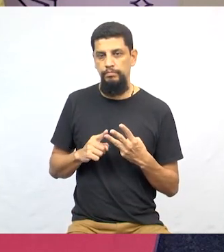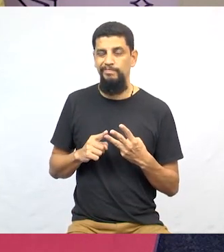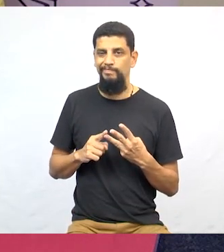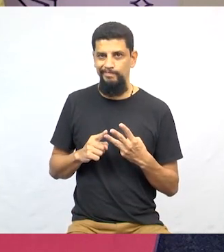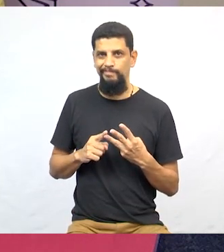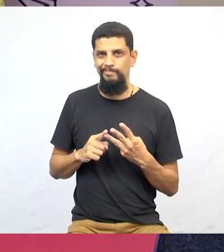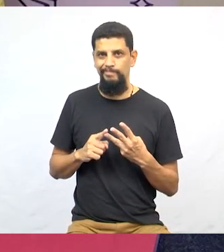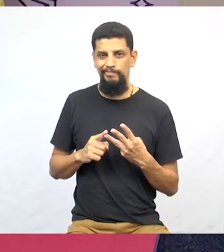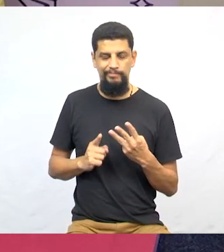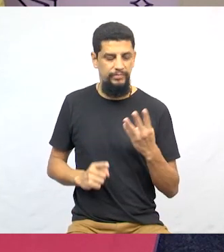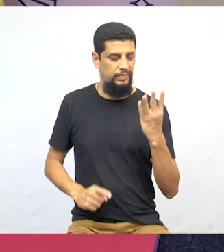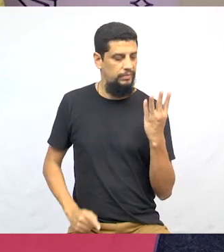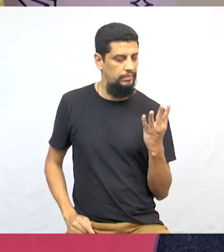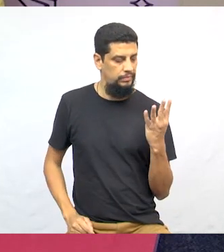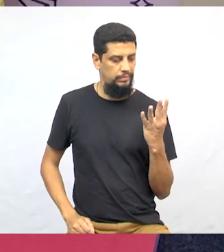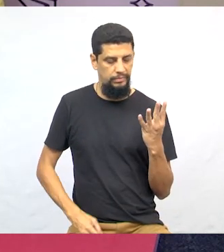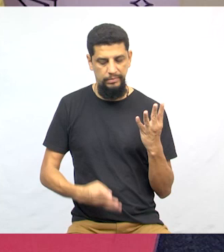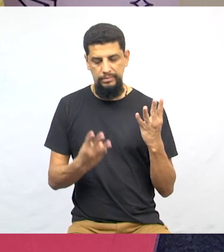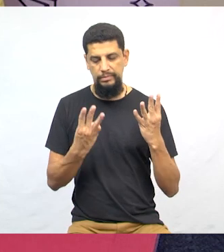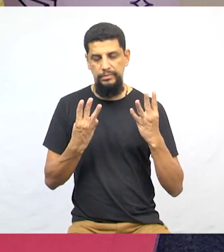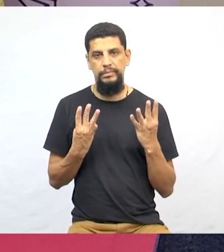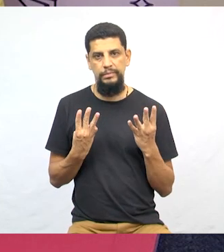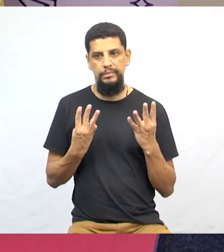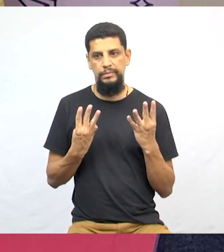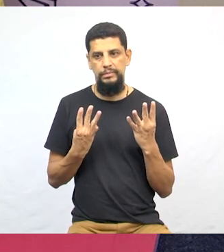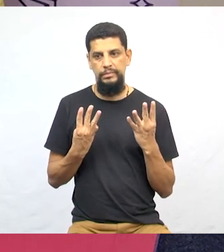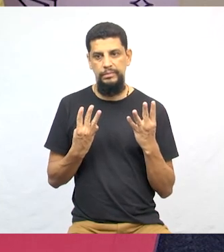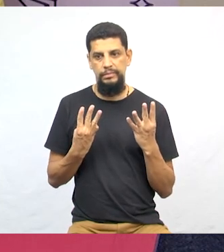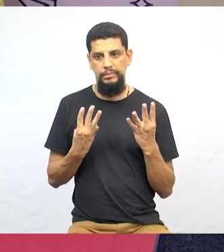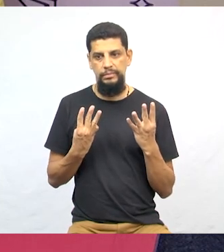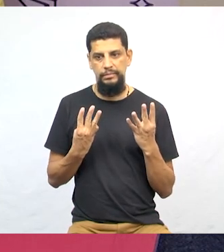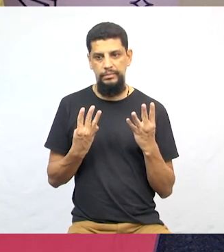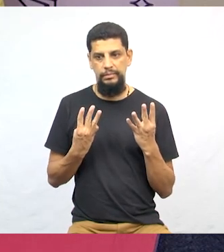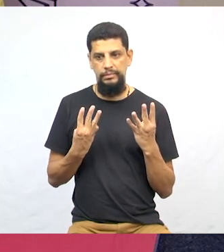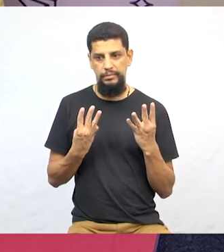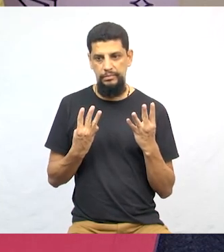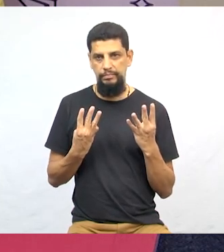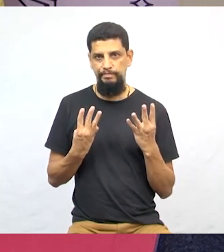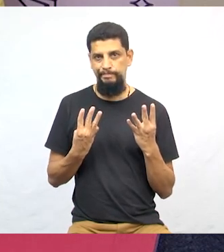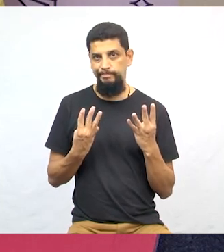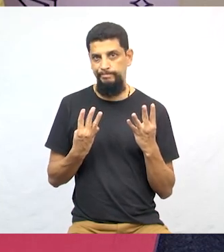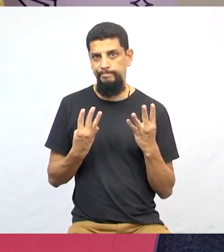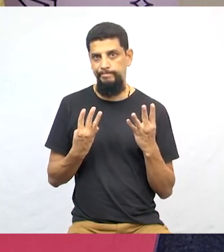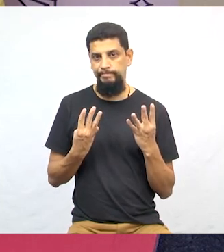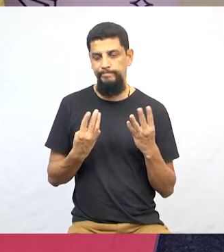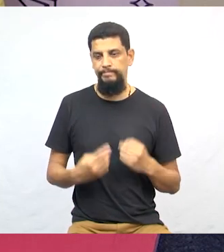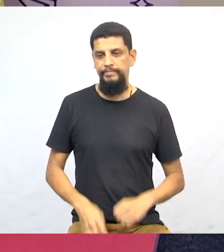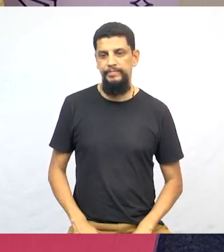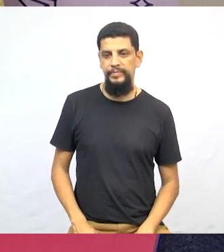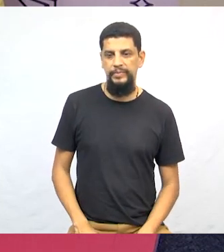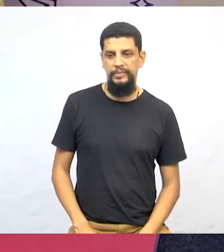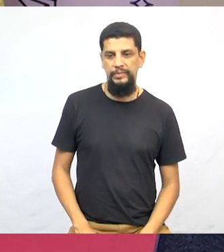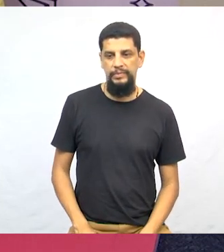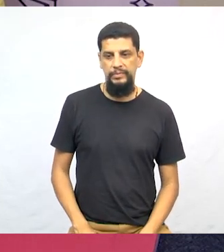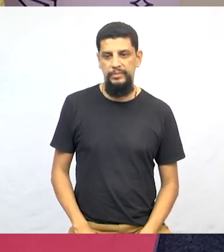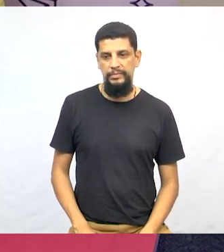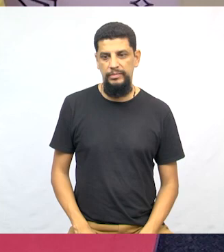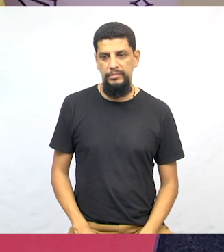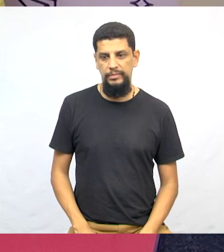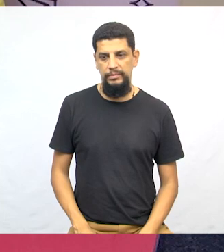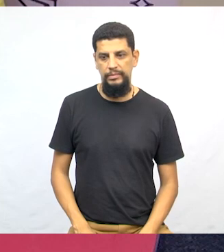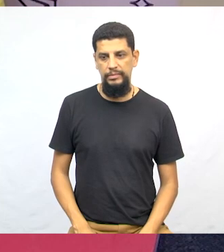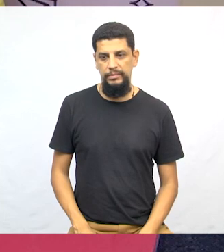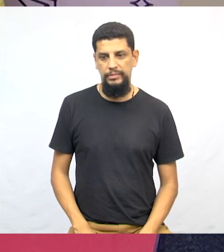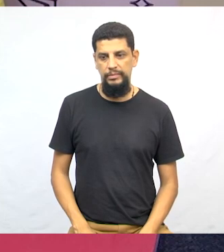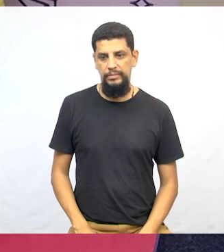Duas. Três bolinhas. Dá pra gente colocar no lado aqui também, né? É que elas vão rolar. Só